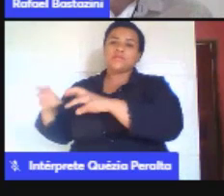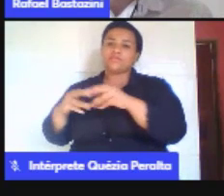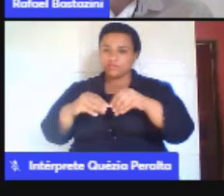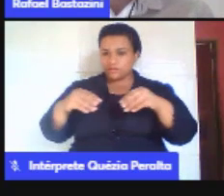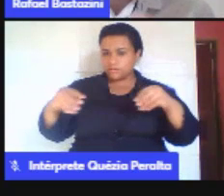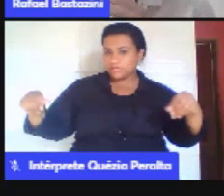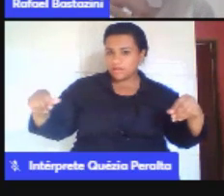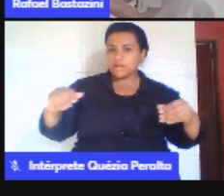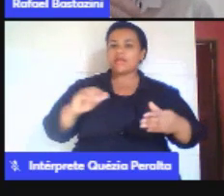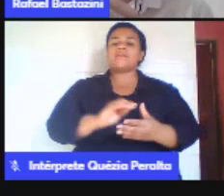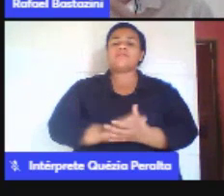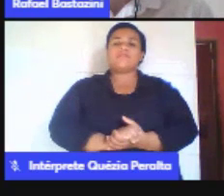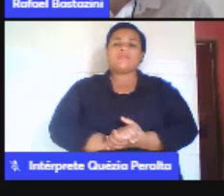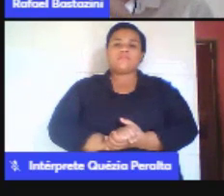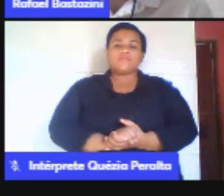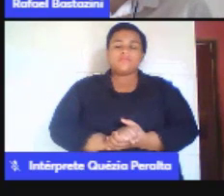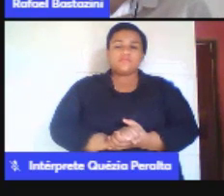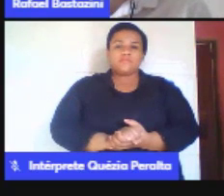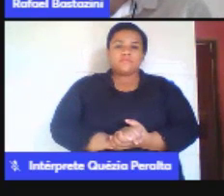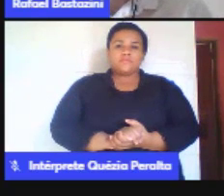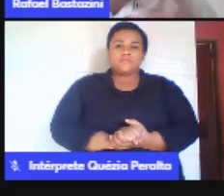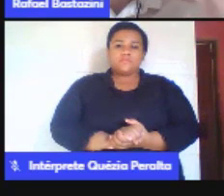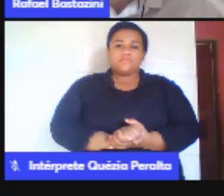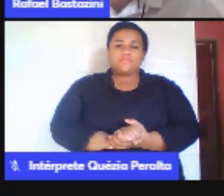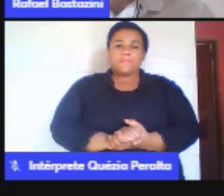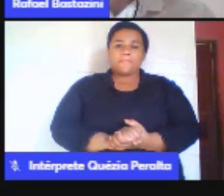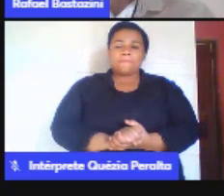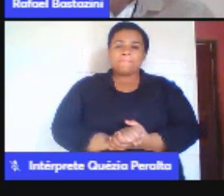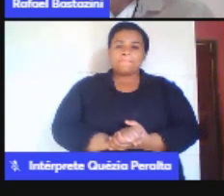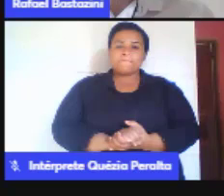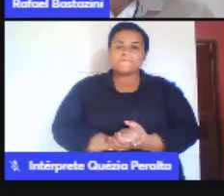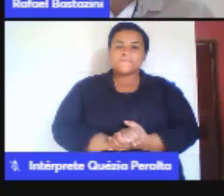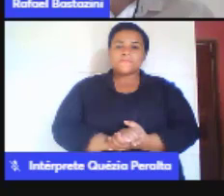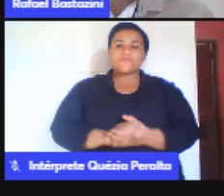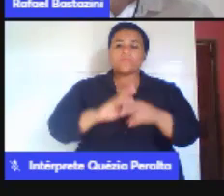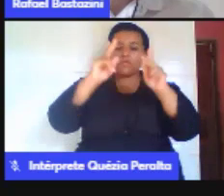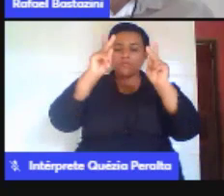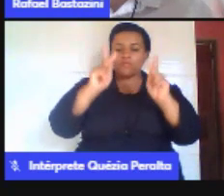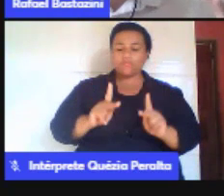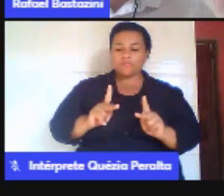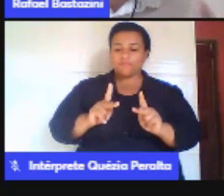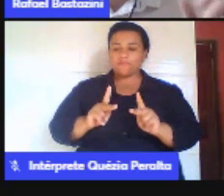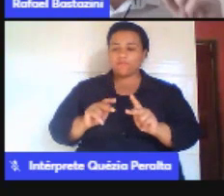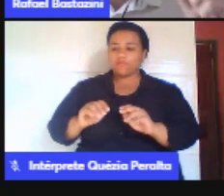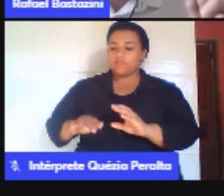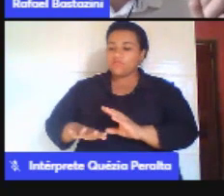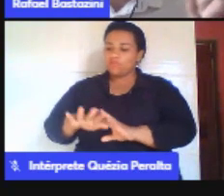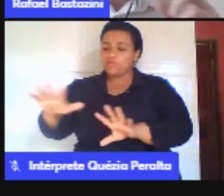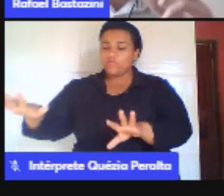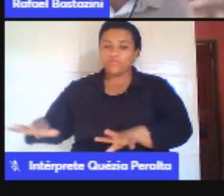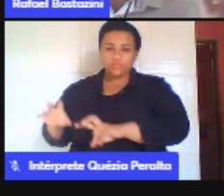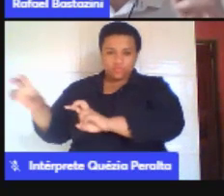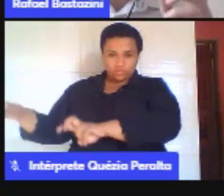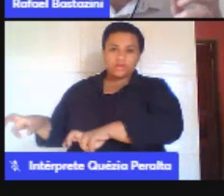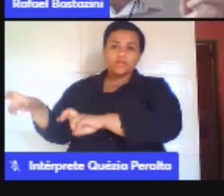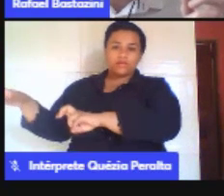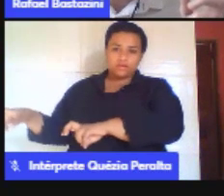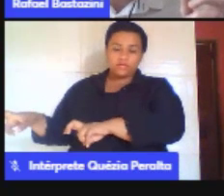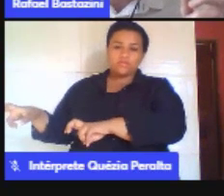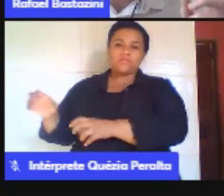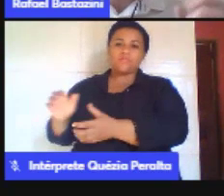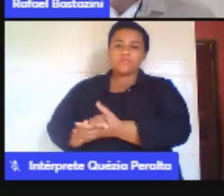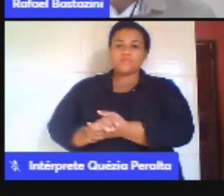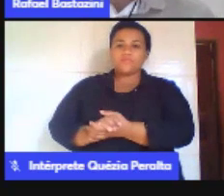grande contingente populacional do campo para as cidades. Então, percebem como uma coisa